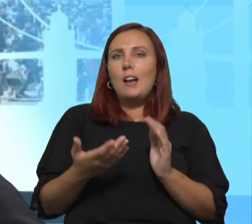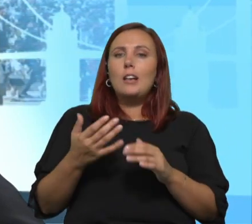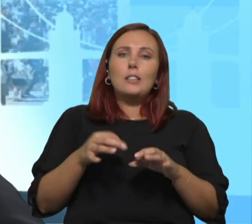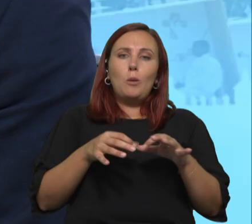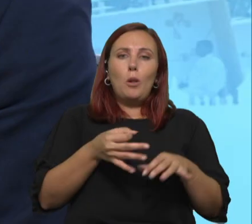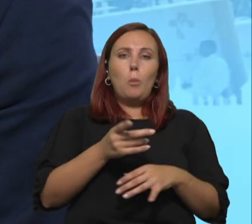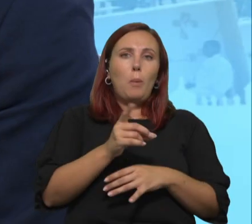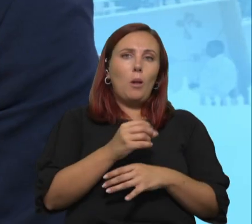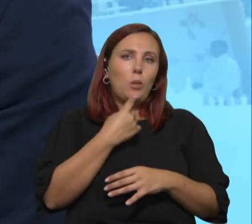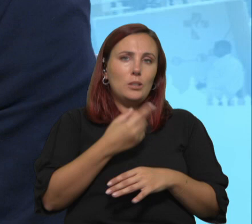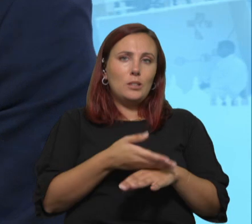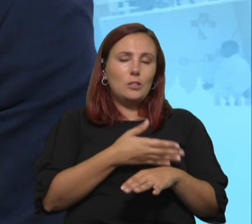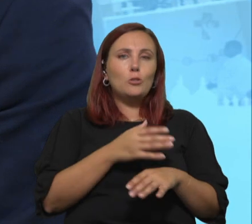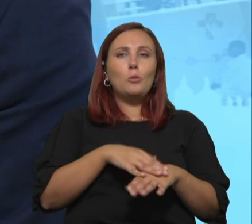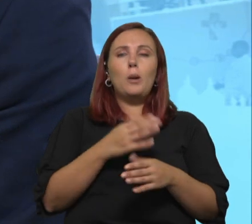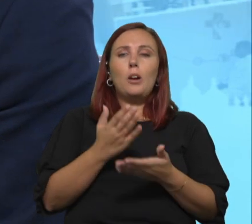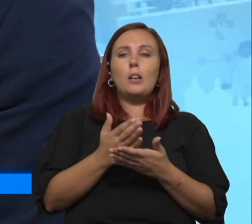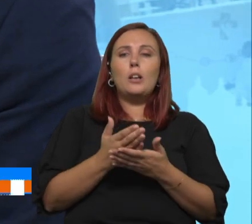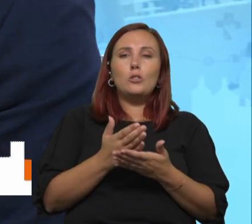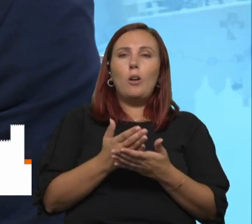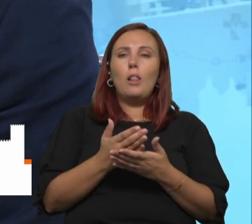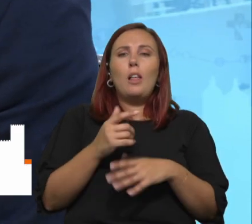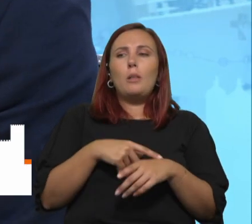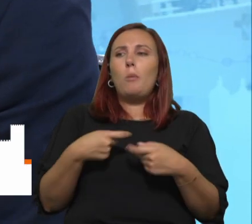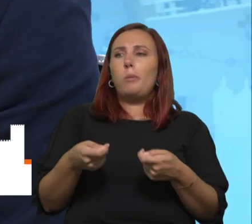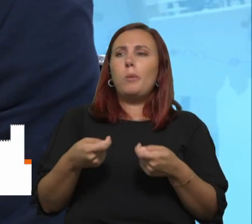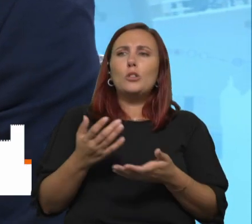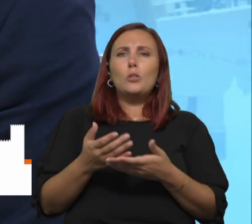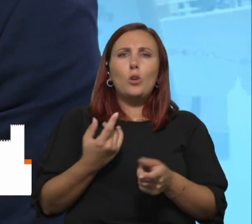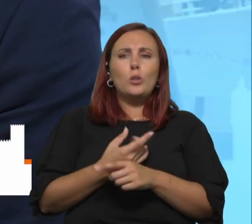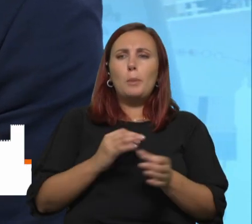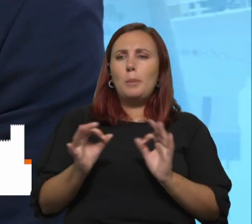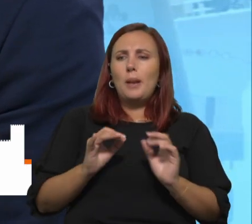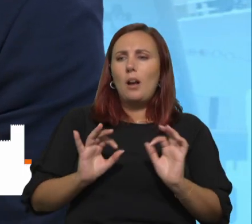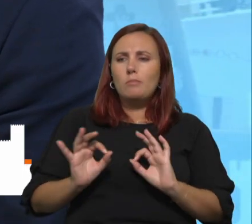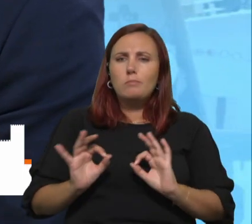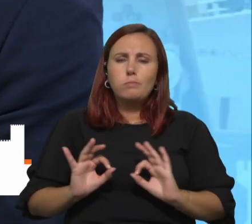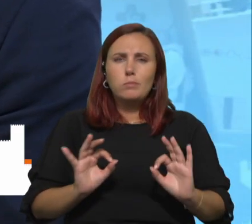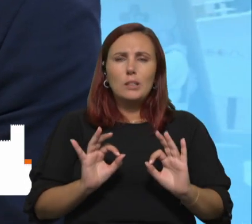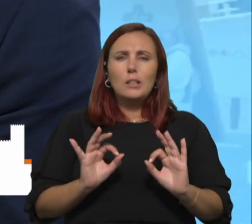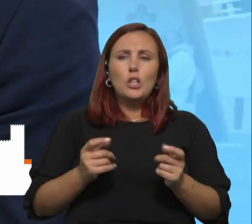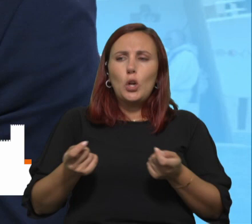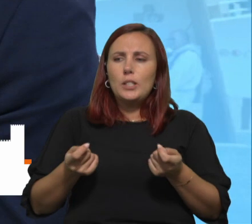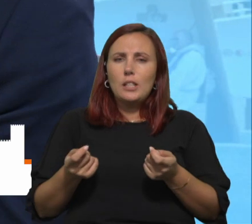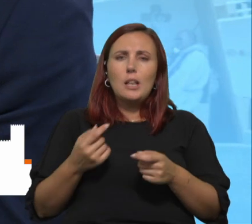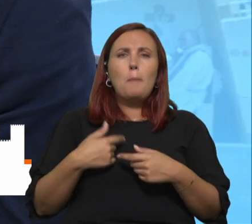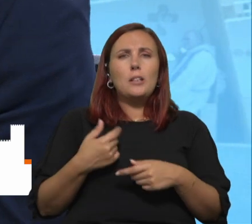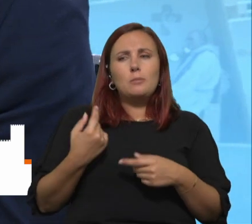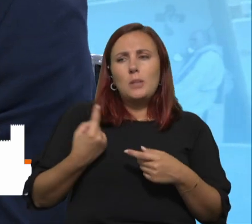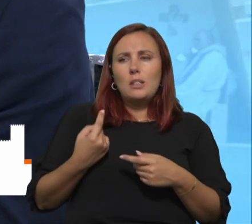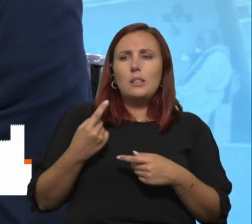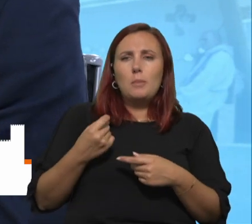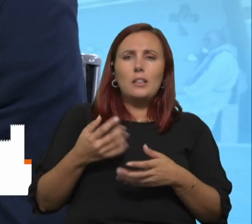pouco, a escola não poucas vezes gasta o seu tempo em questões organizacionais, quando devia pensar as questões de fundo e as questões estruturais. Portanto, sempre